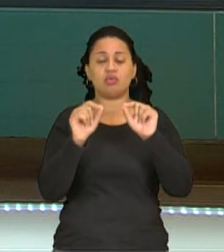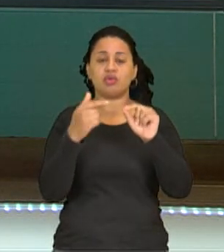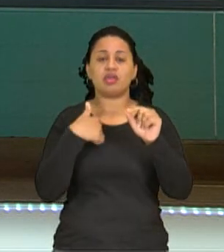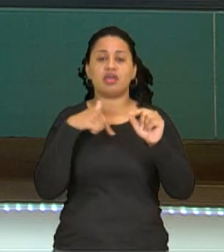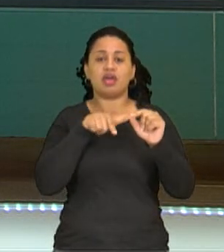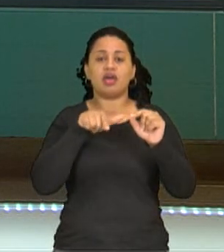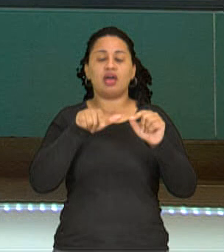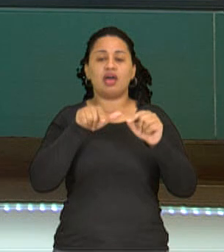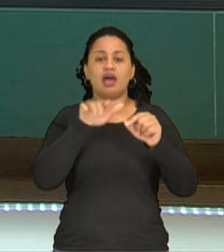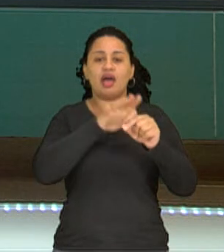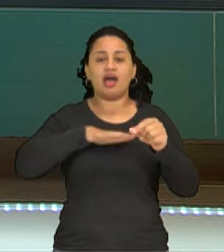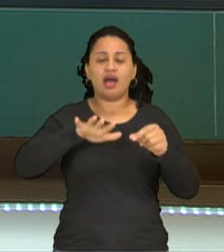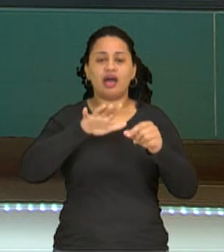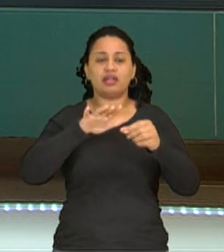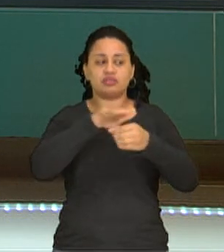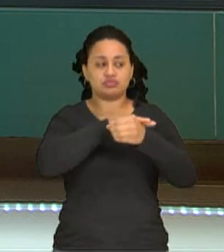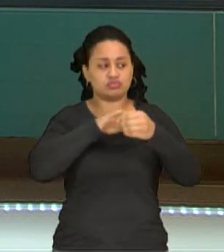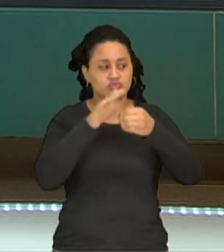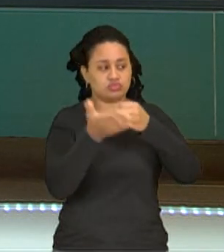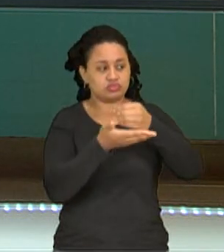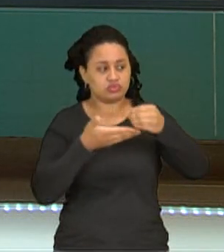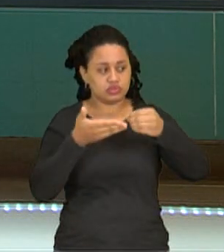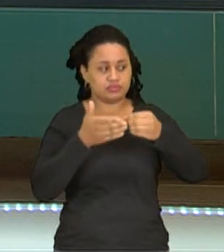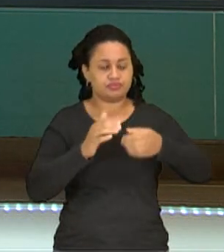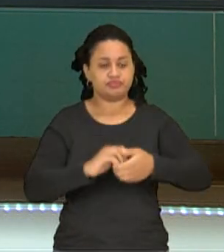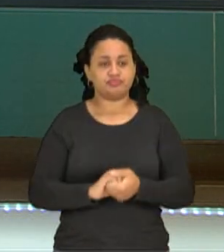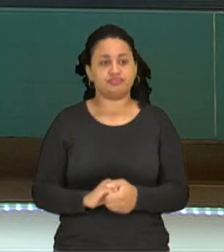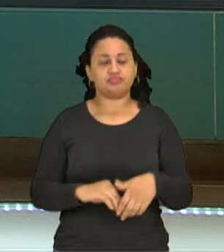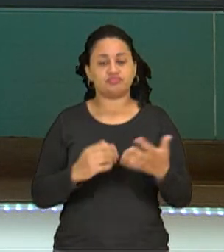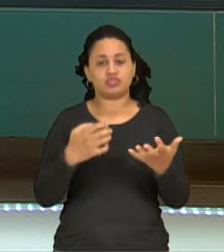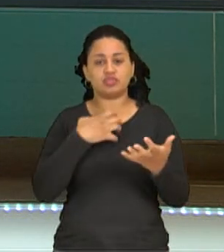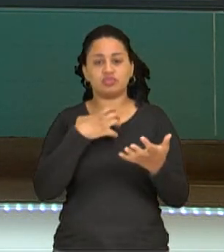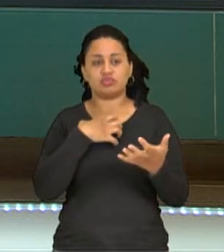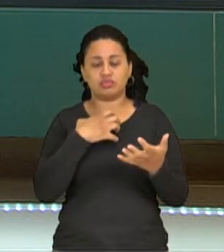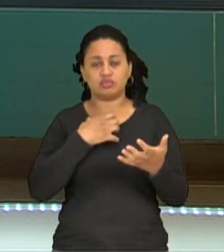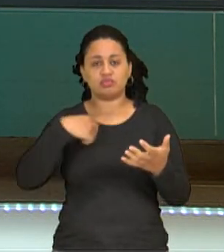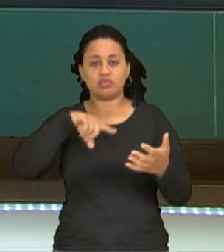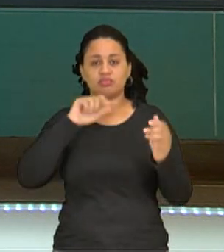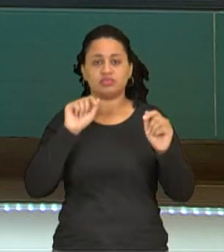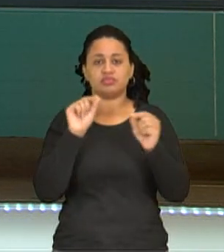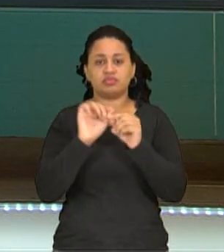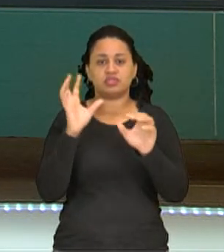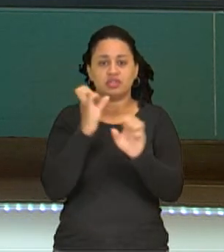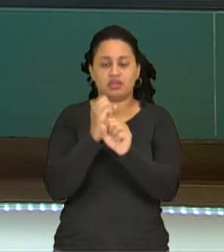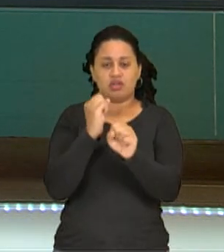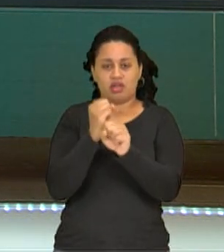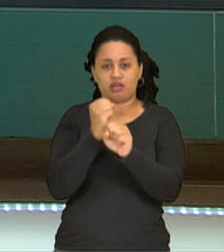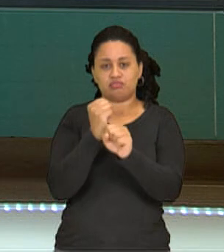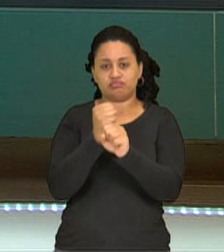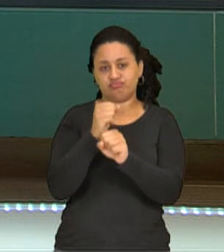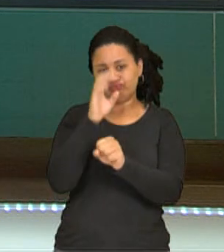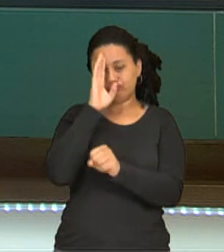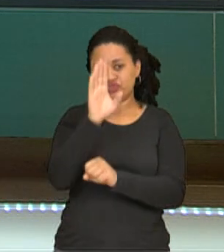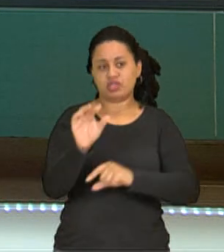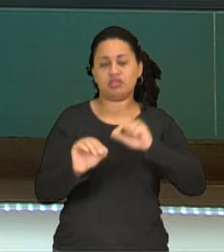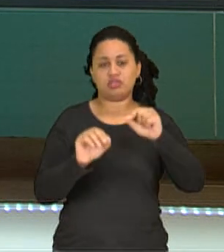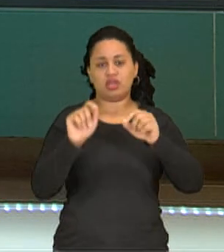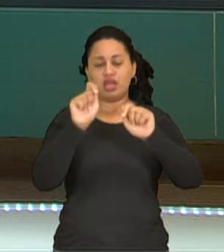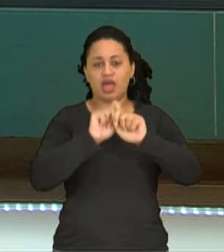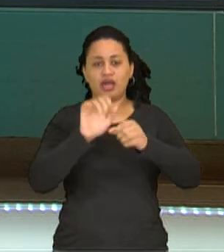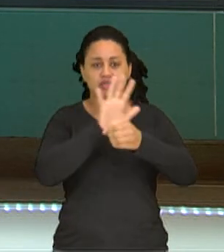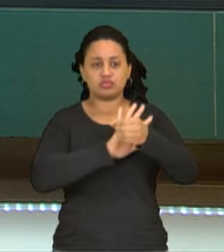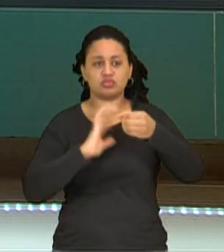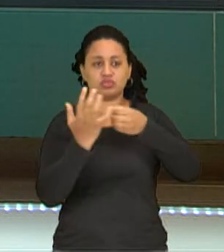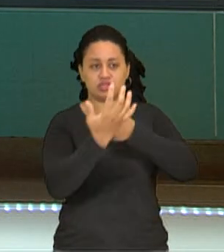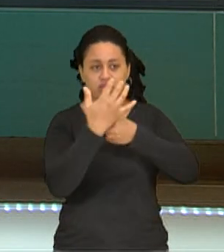chama de área total do cilindro. Uma fórmula que a gente pode calcular diretamente a área total